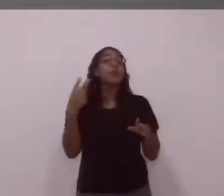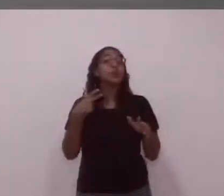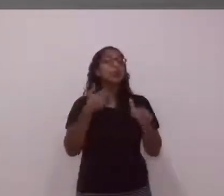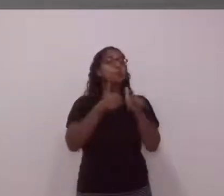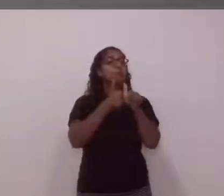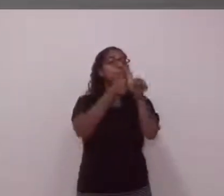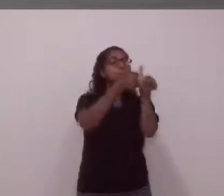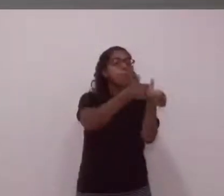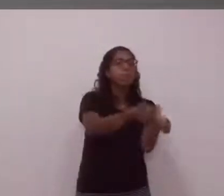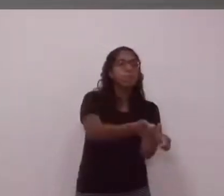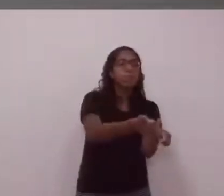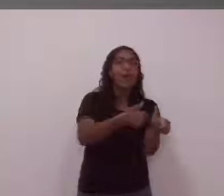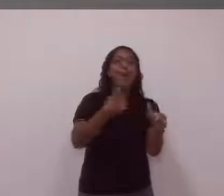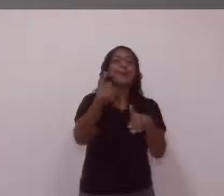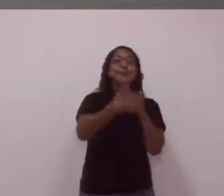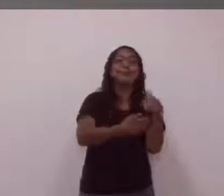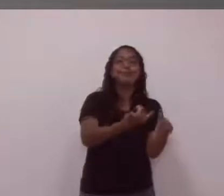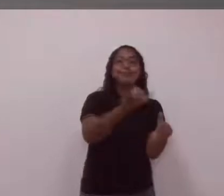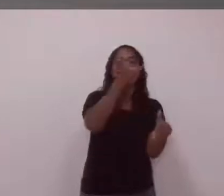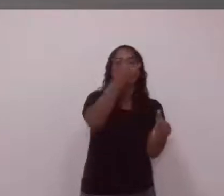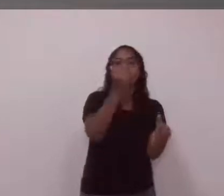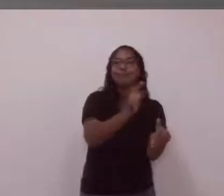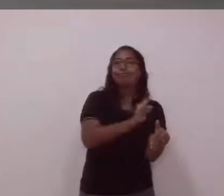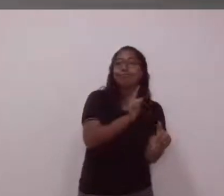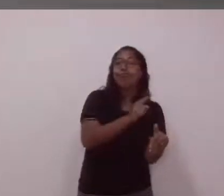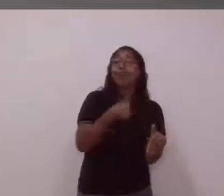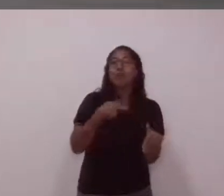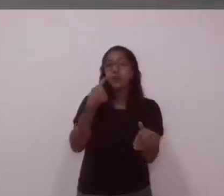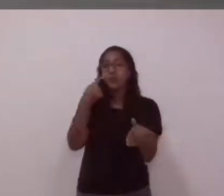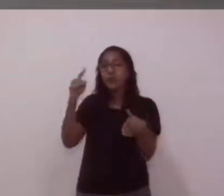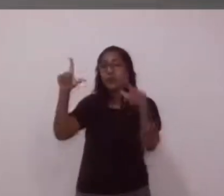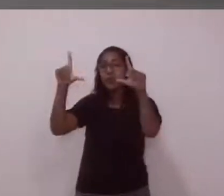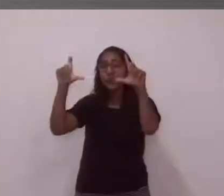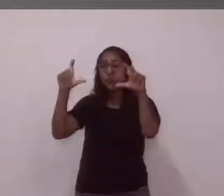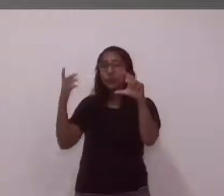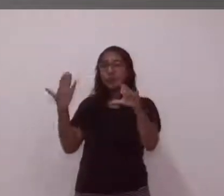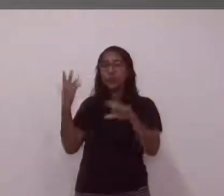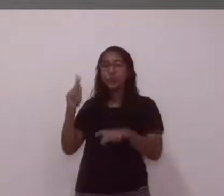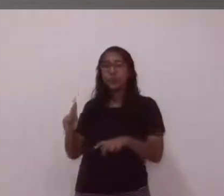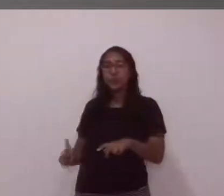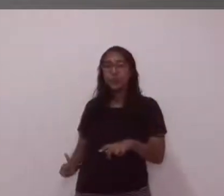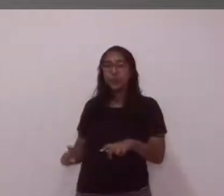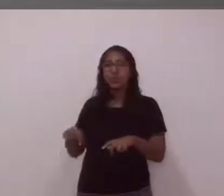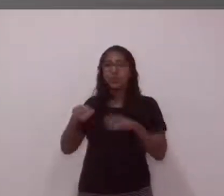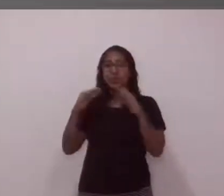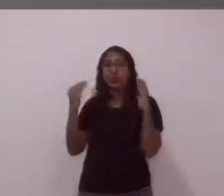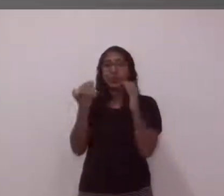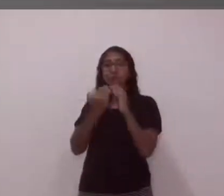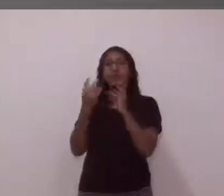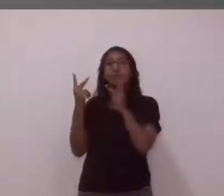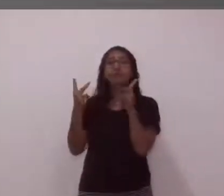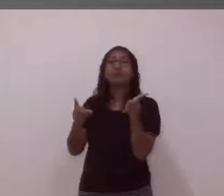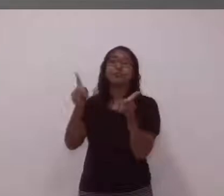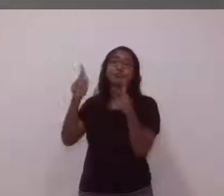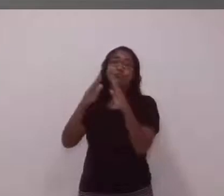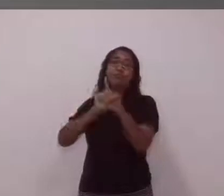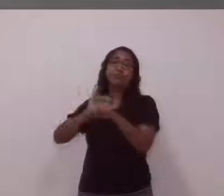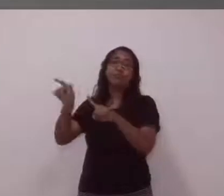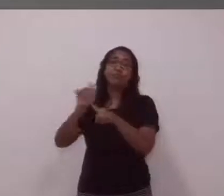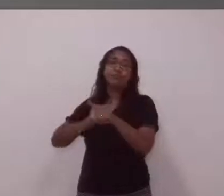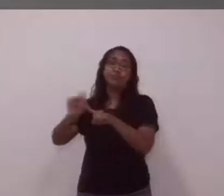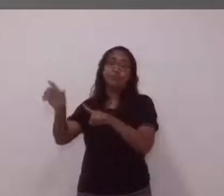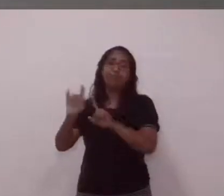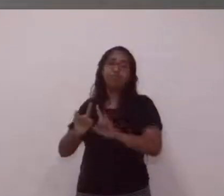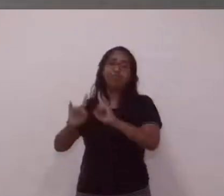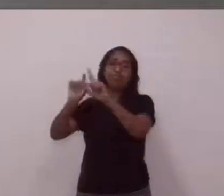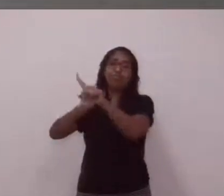aqui não apanhar porque a gente passando por aqui eu vi lá a foto do presidente dessa casa estampada no jornal visitando aquele prédio lá para alugar agora fica um